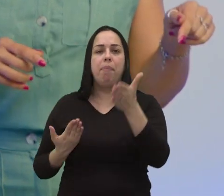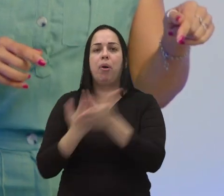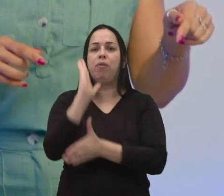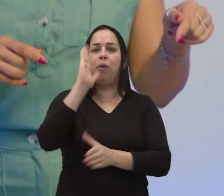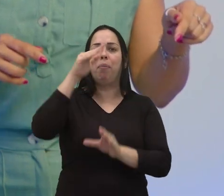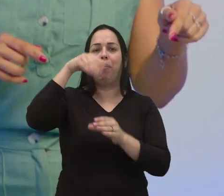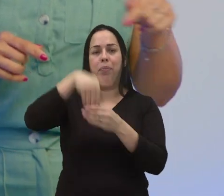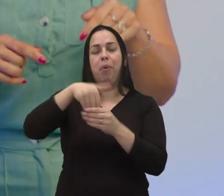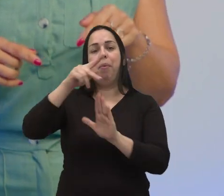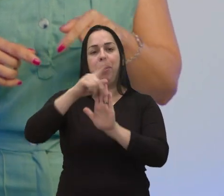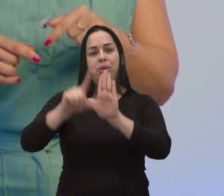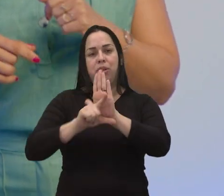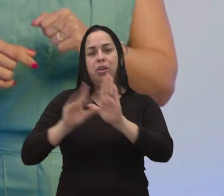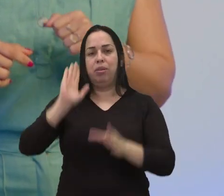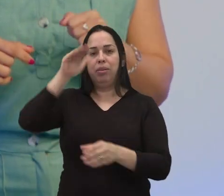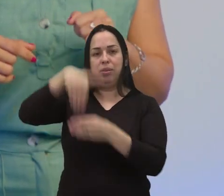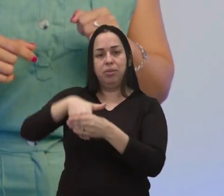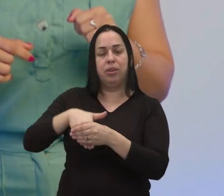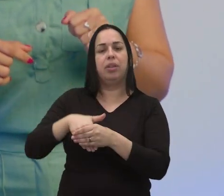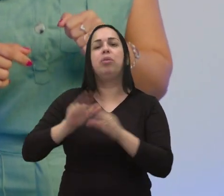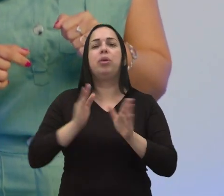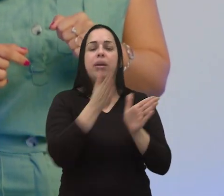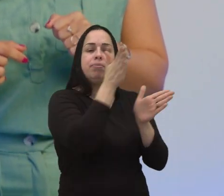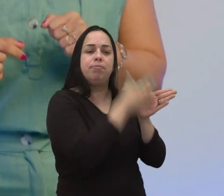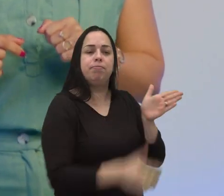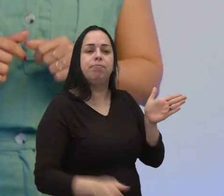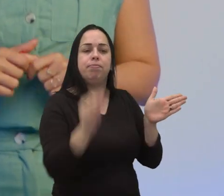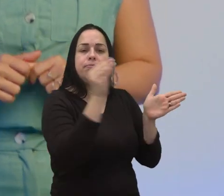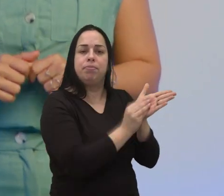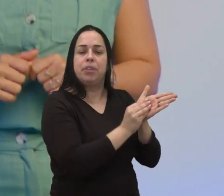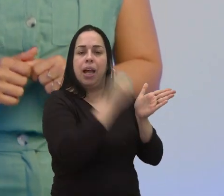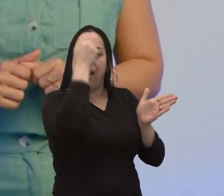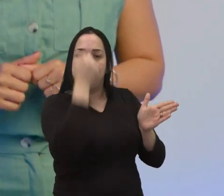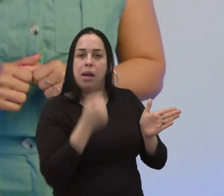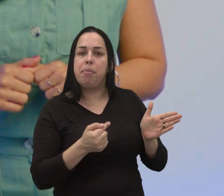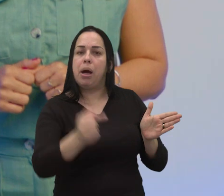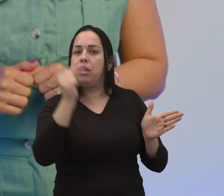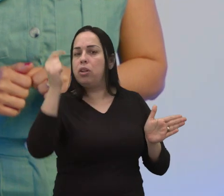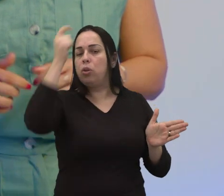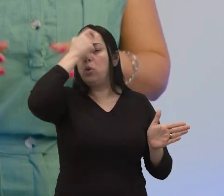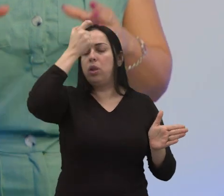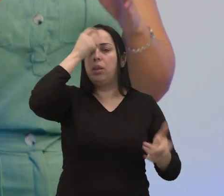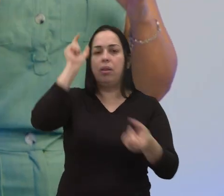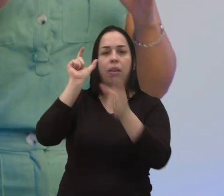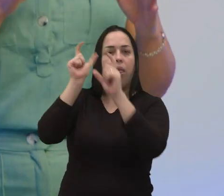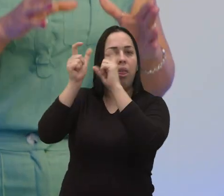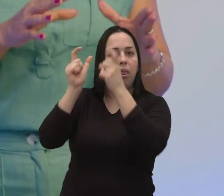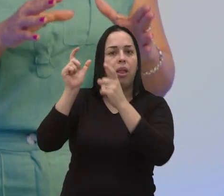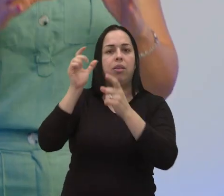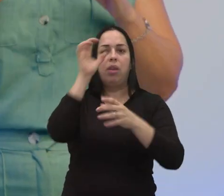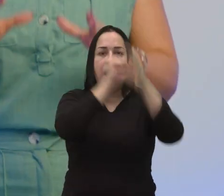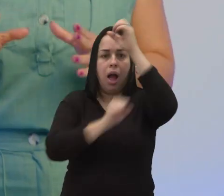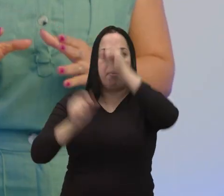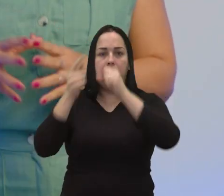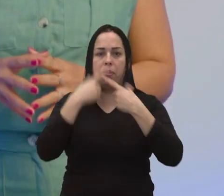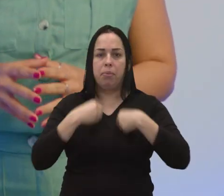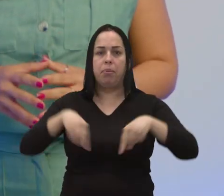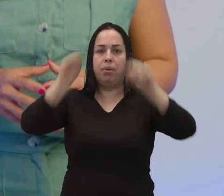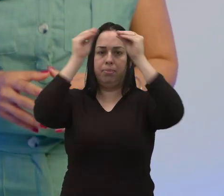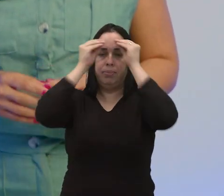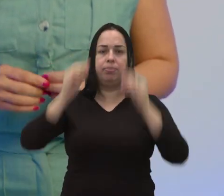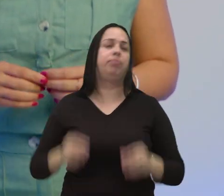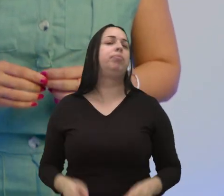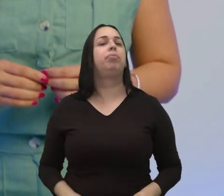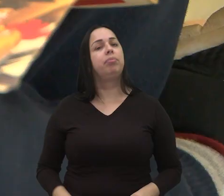no calendário de festas e comemorações da cidade a semana de conscientização do transtorno do desenvolvimento